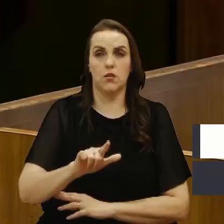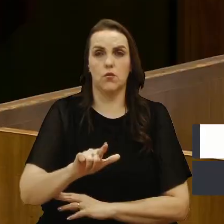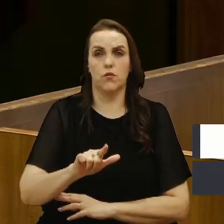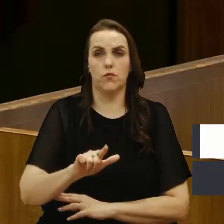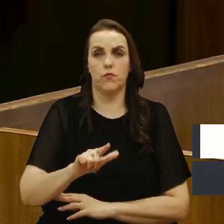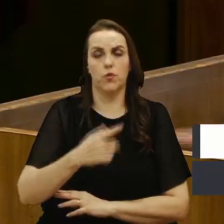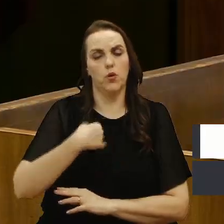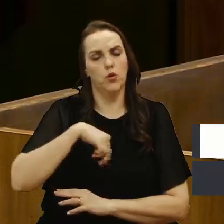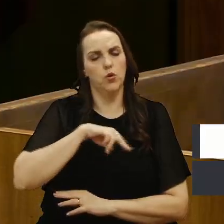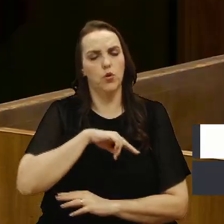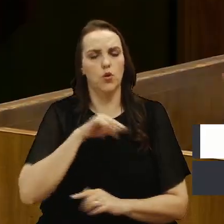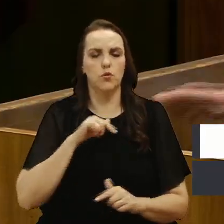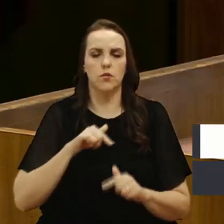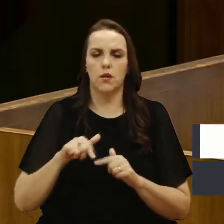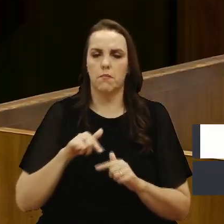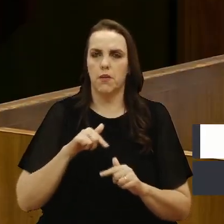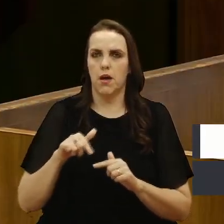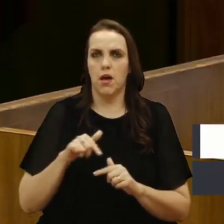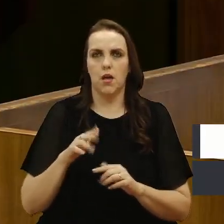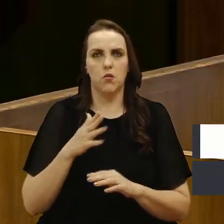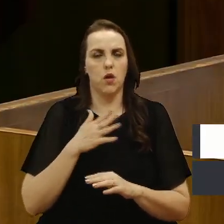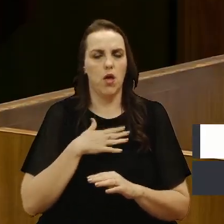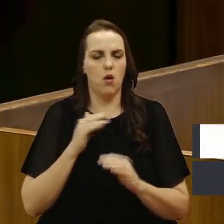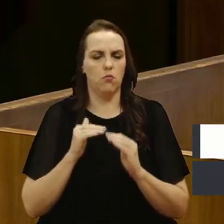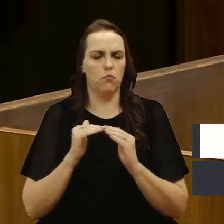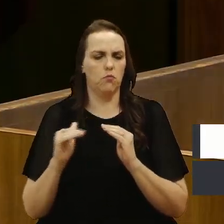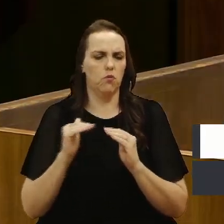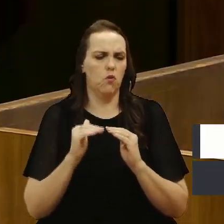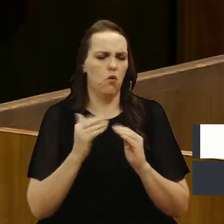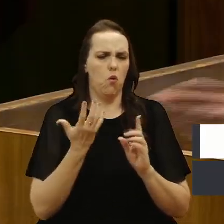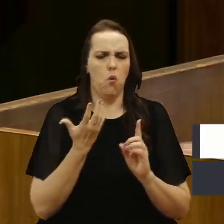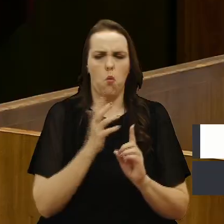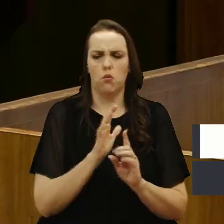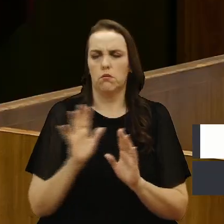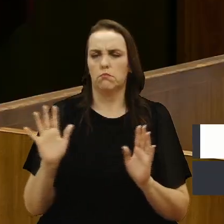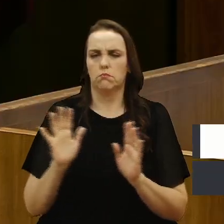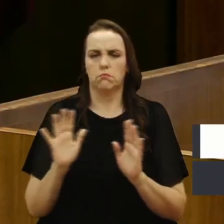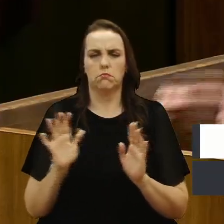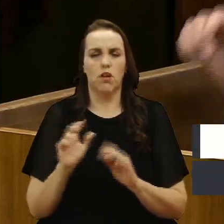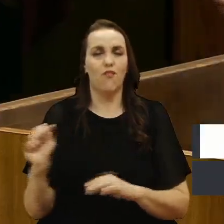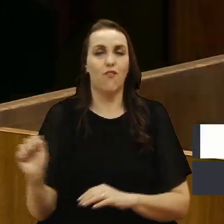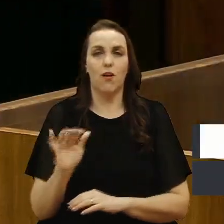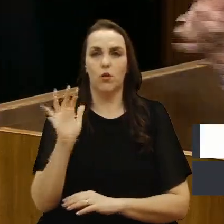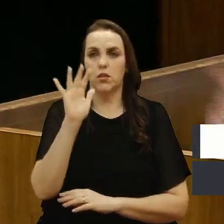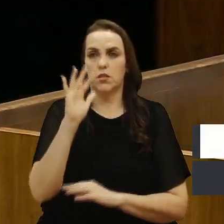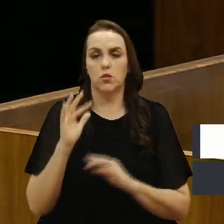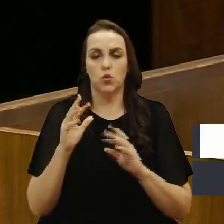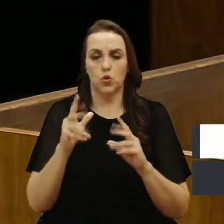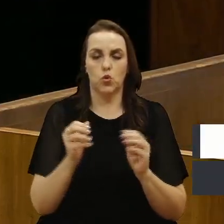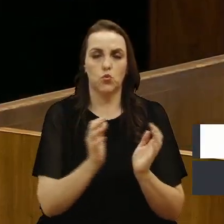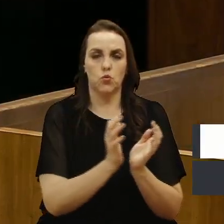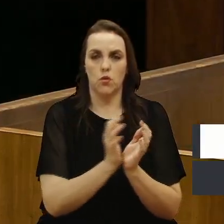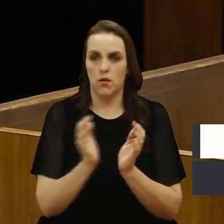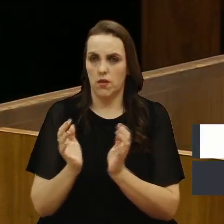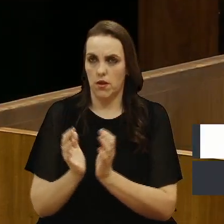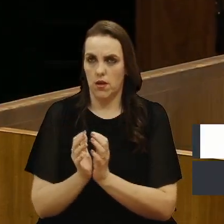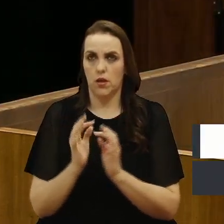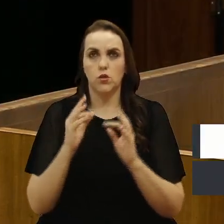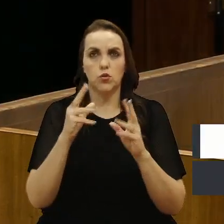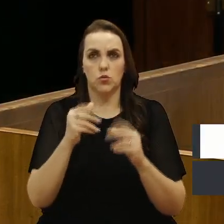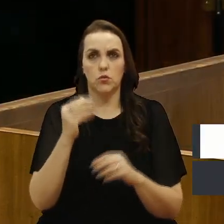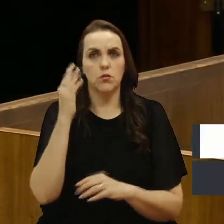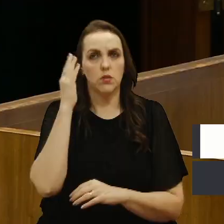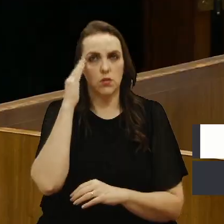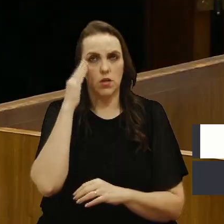nosso trabalho. Eu não tenho nada contra ninguém, muito pelo contrário, valorizo todos os colegas. Eu sei que todos aqui sabem como que eu me comporto com